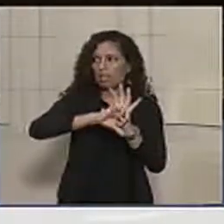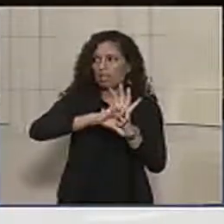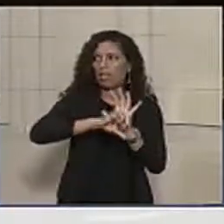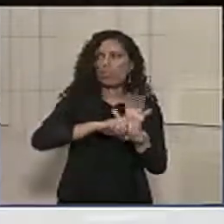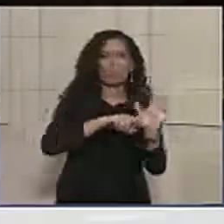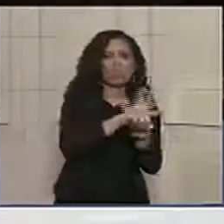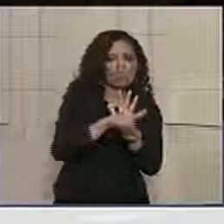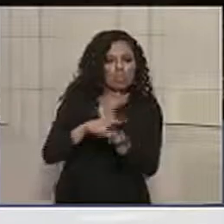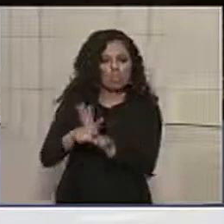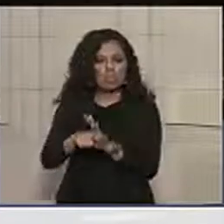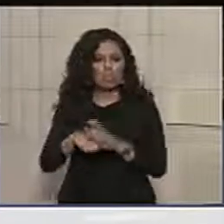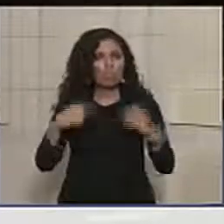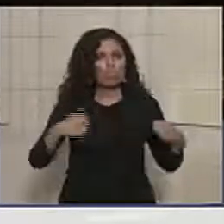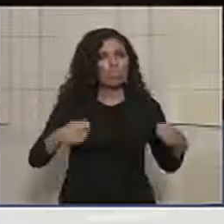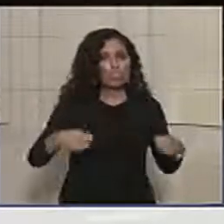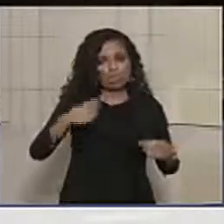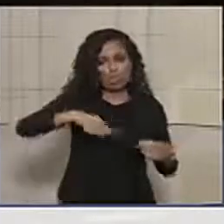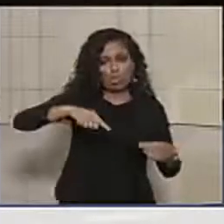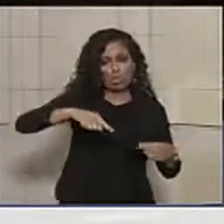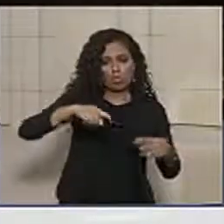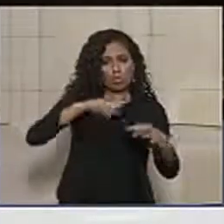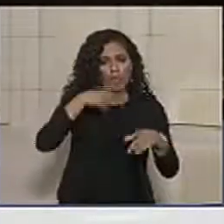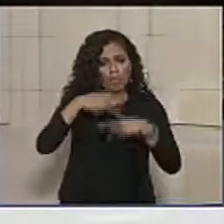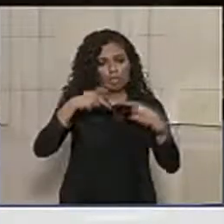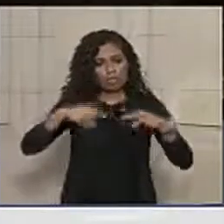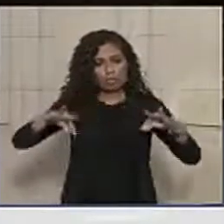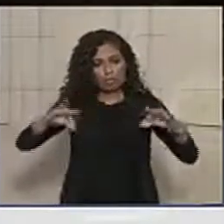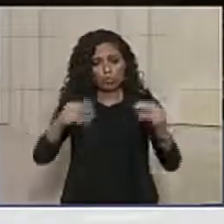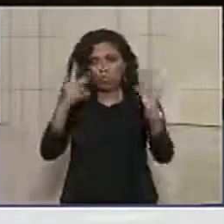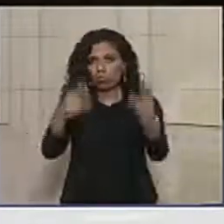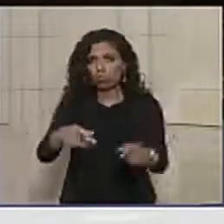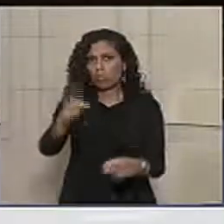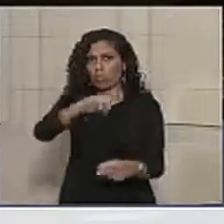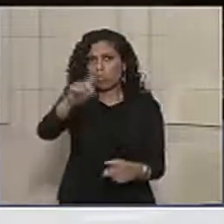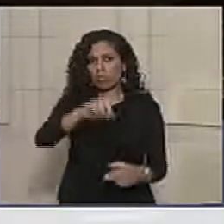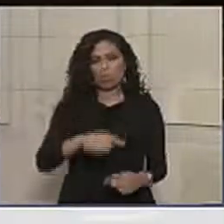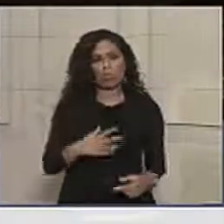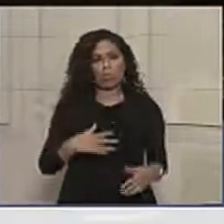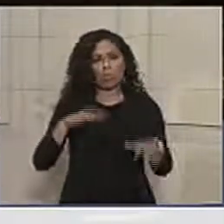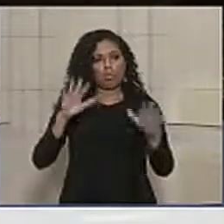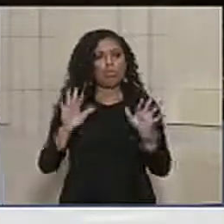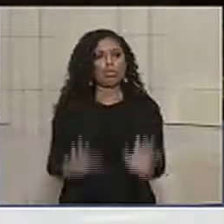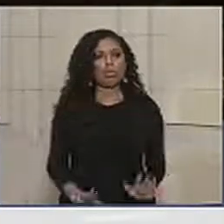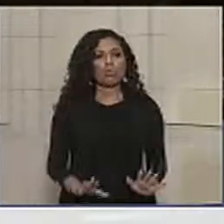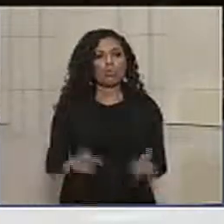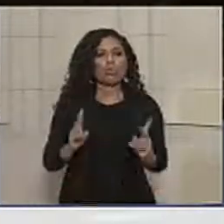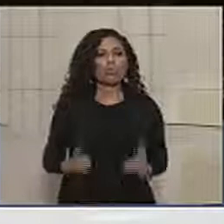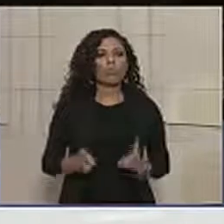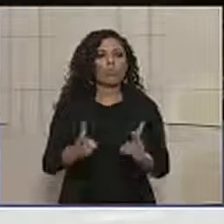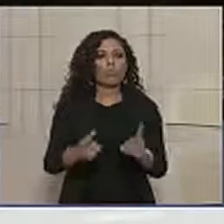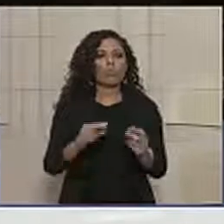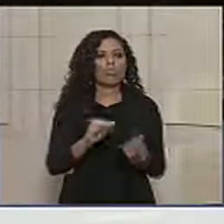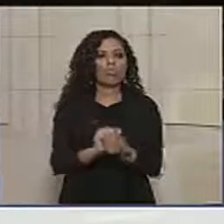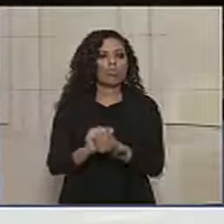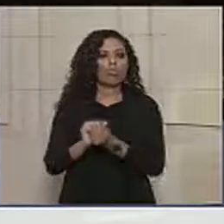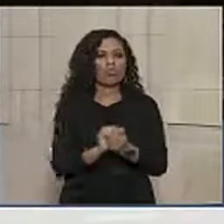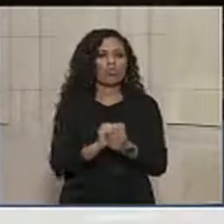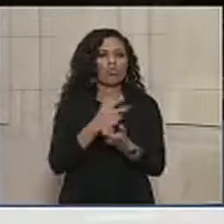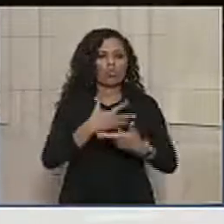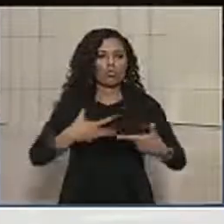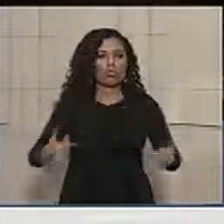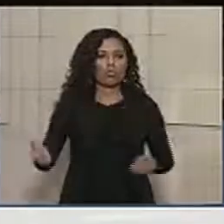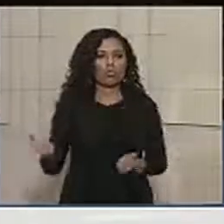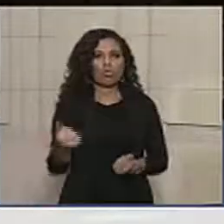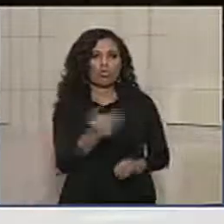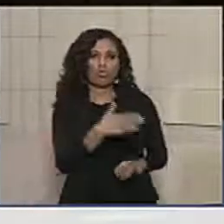mas não podemos generalizar para toda a classe. Eu estou e sempre estarei do lado da inovação, do